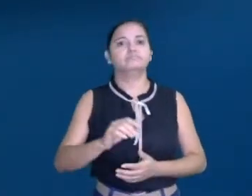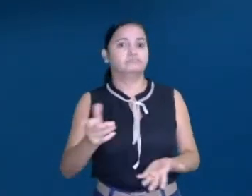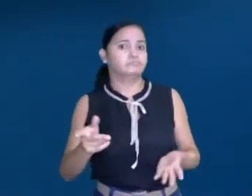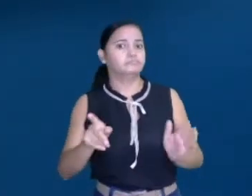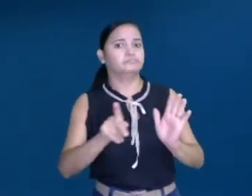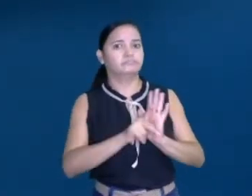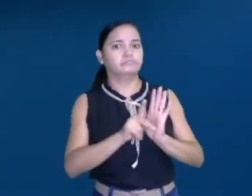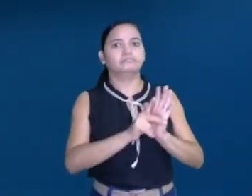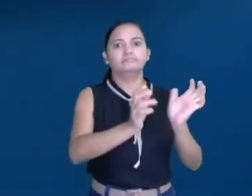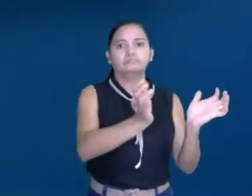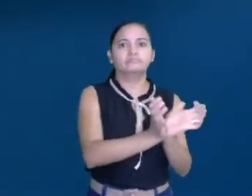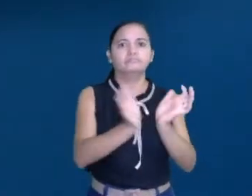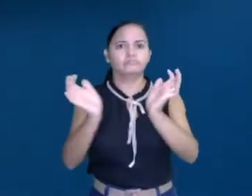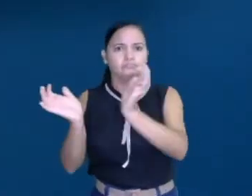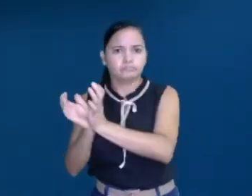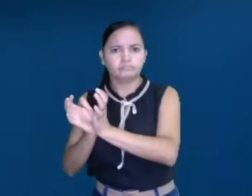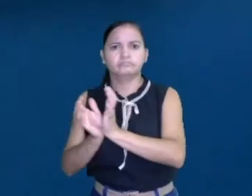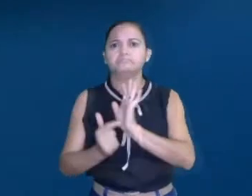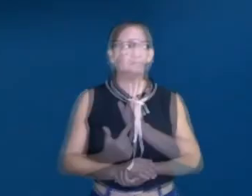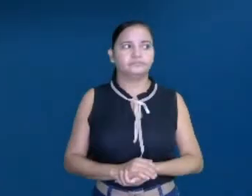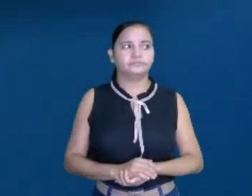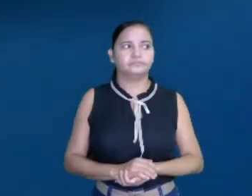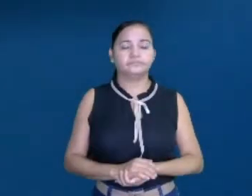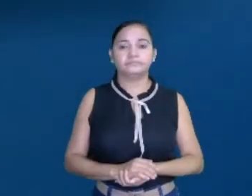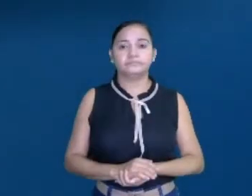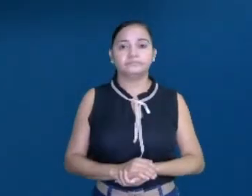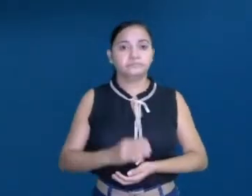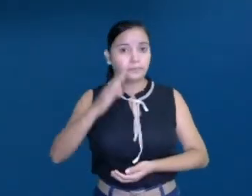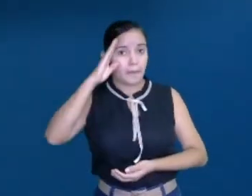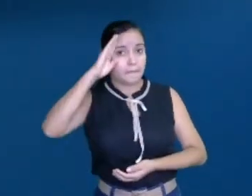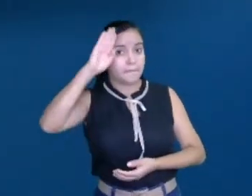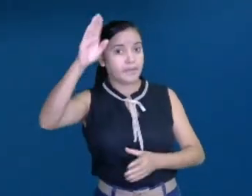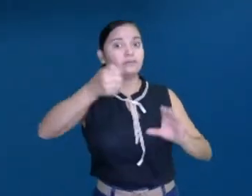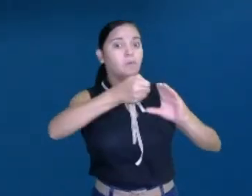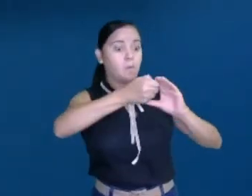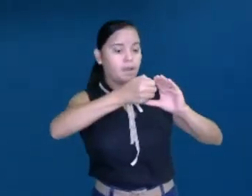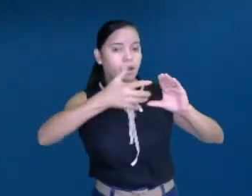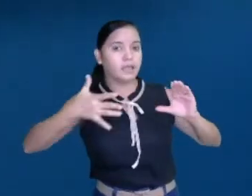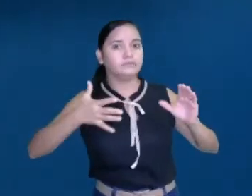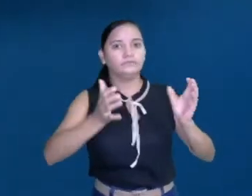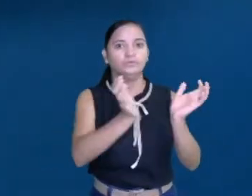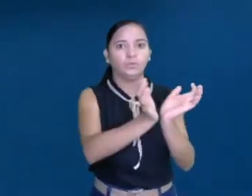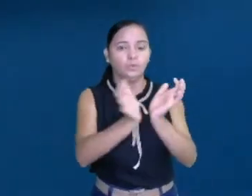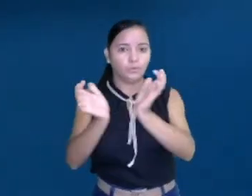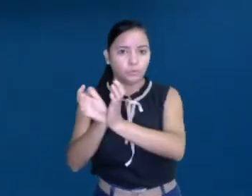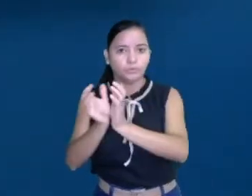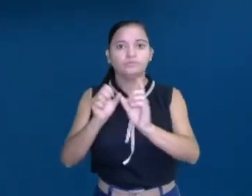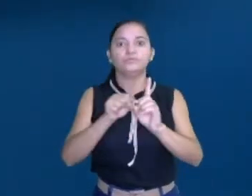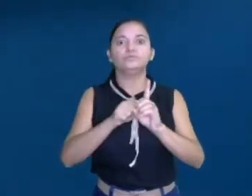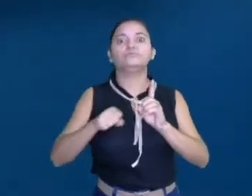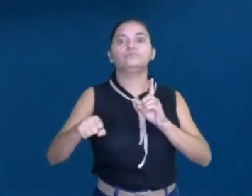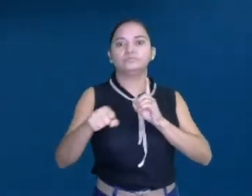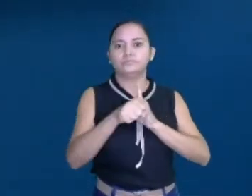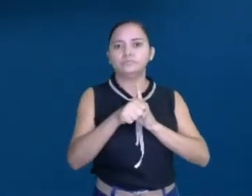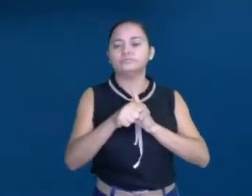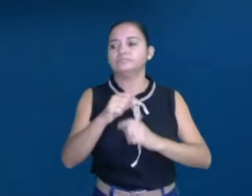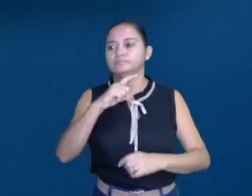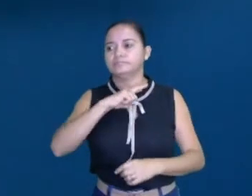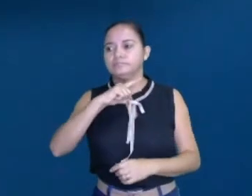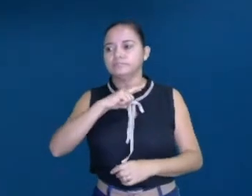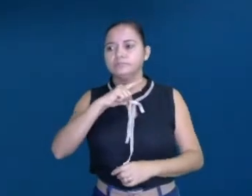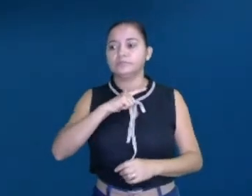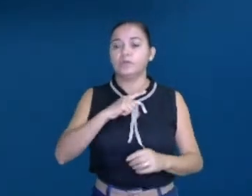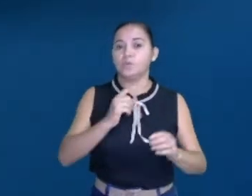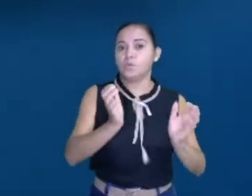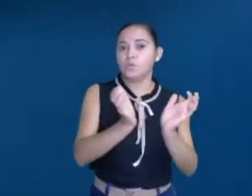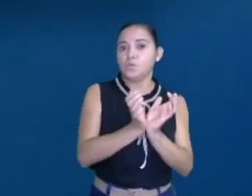uma identificação através de símbolo. As principais características dos grupos sociais são pluralidade de indivíduos, quer dizer,